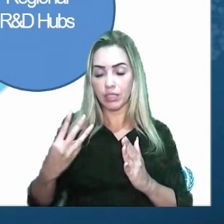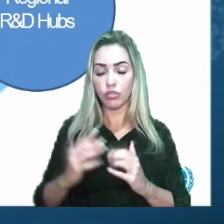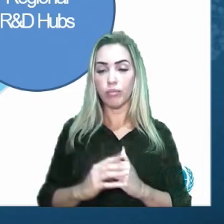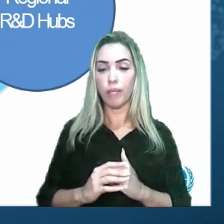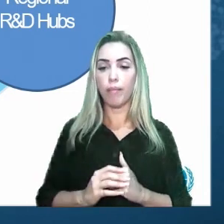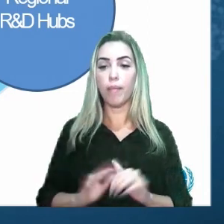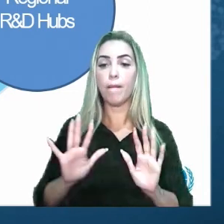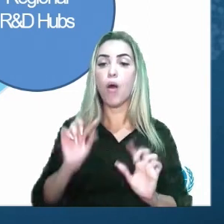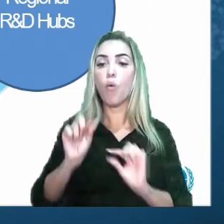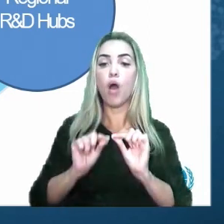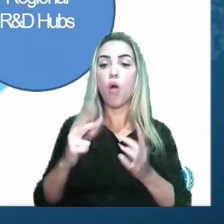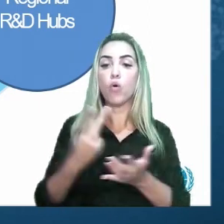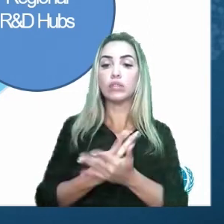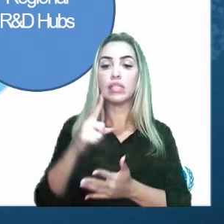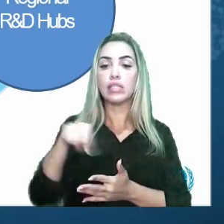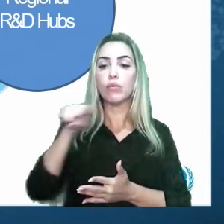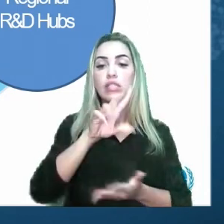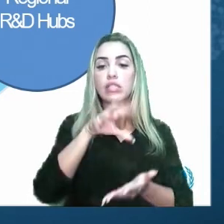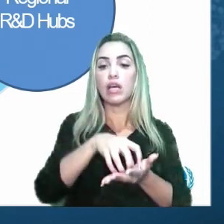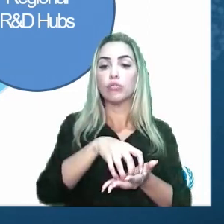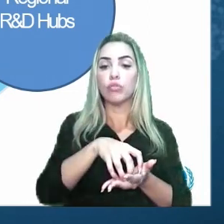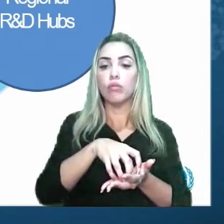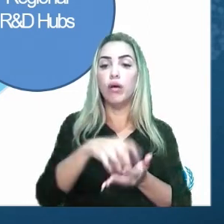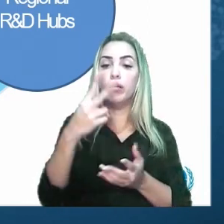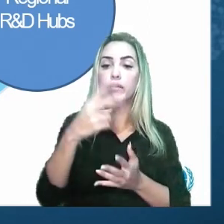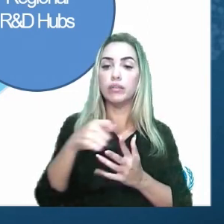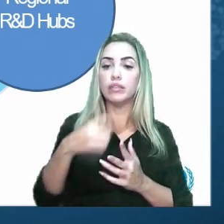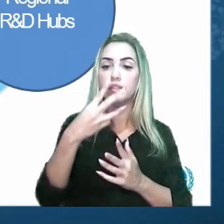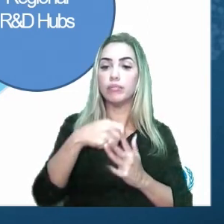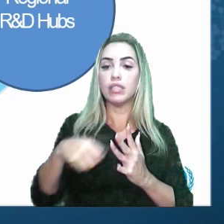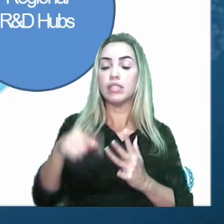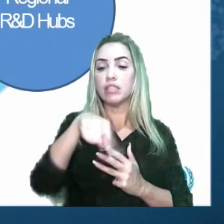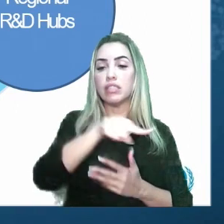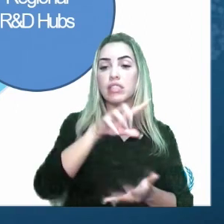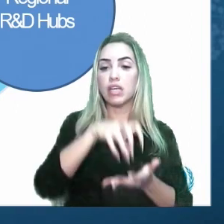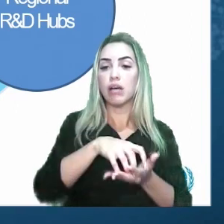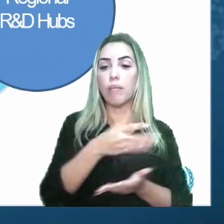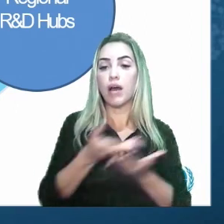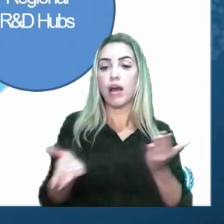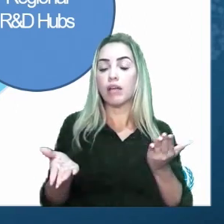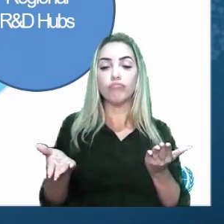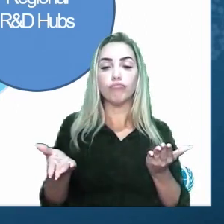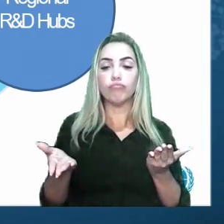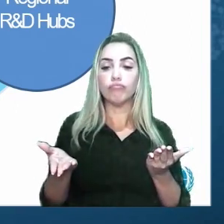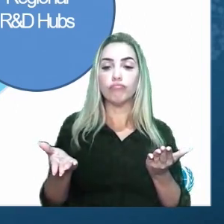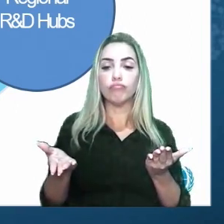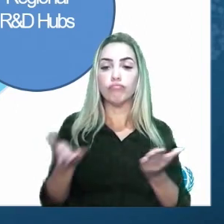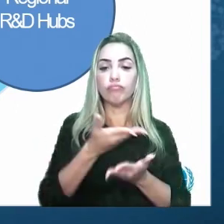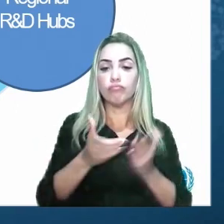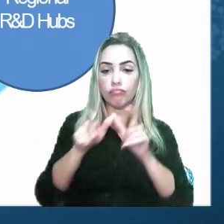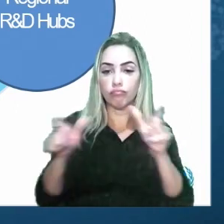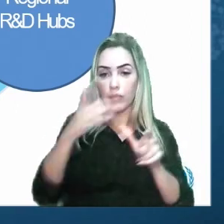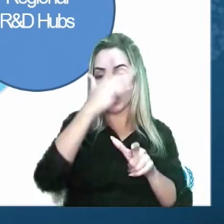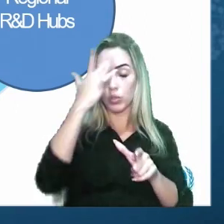que vai acontecer com esses centros? Daqui a 2, 3 meses, 1 ano, esses centros vão perder as pessoas se eles não